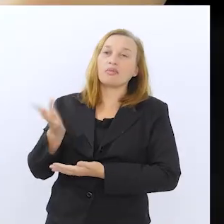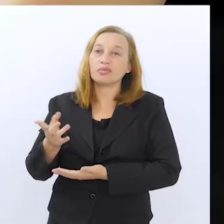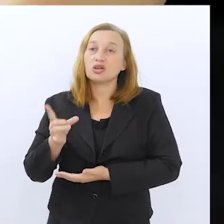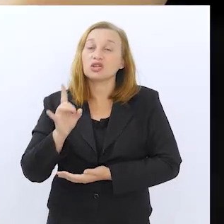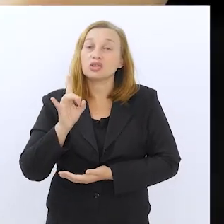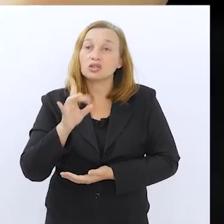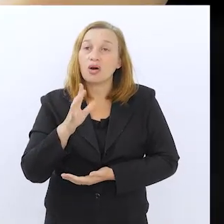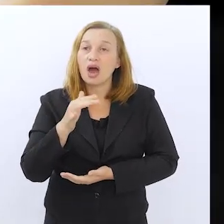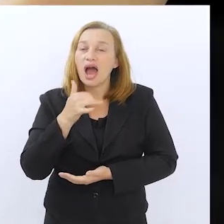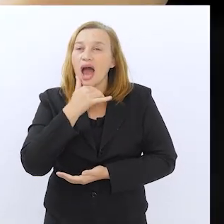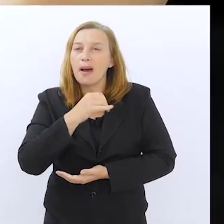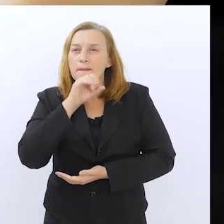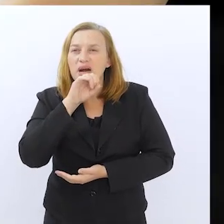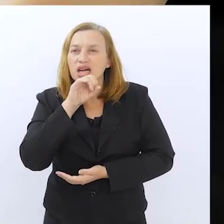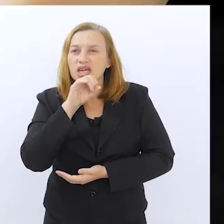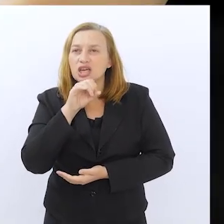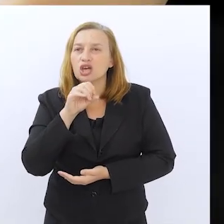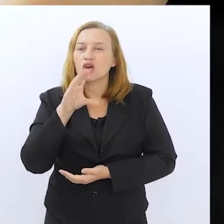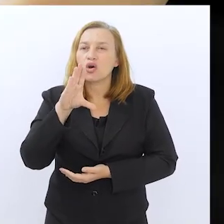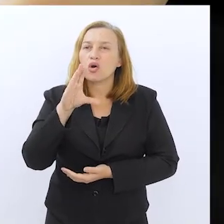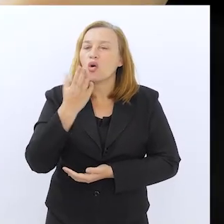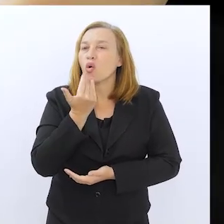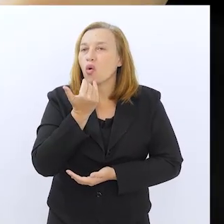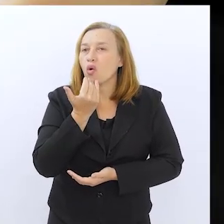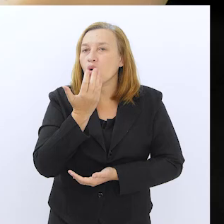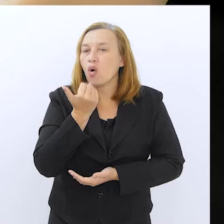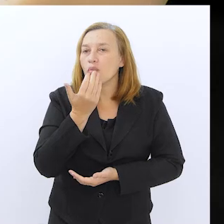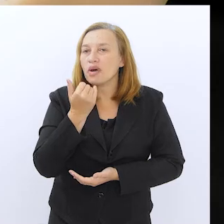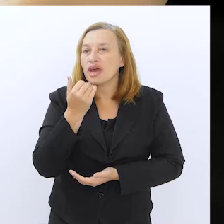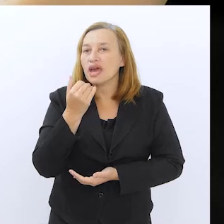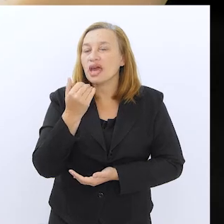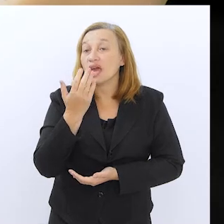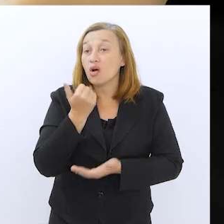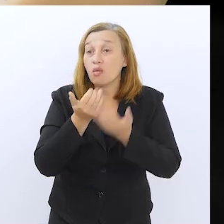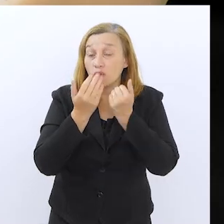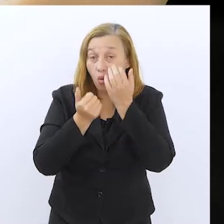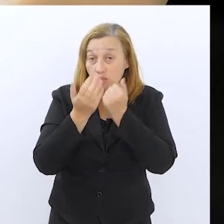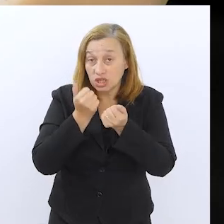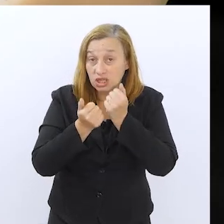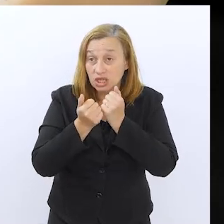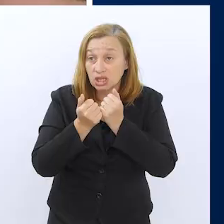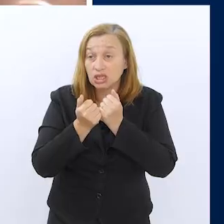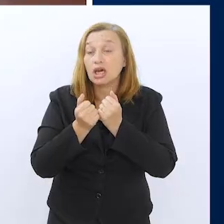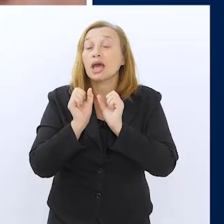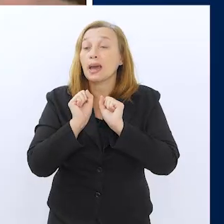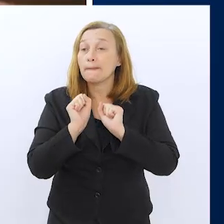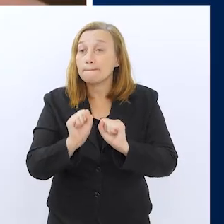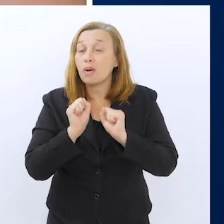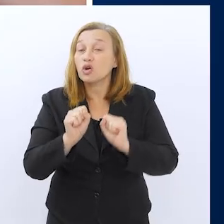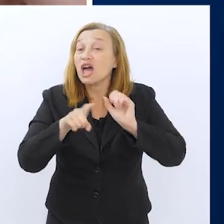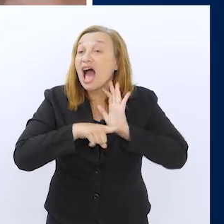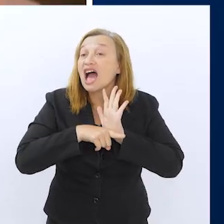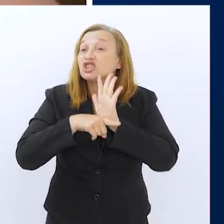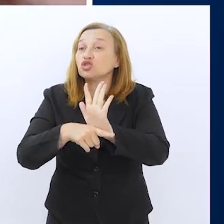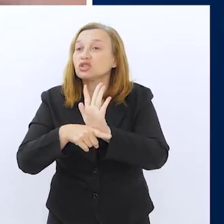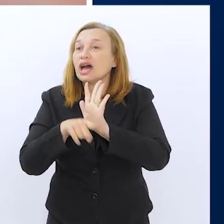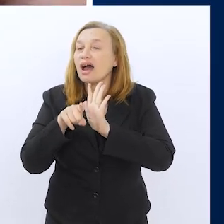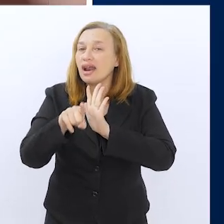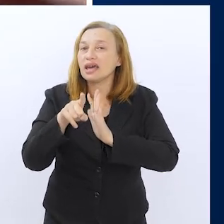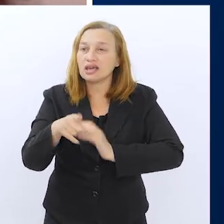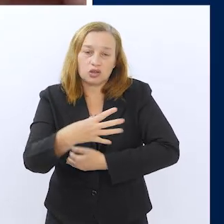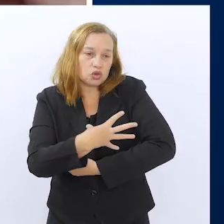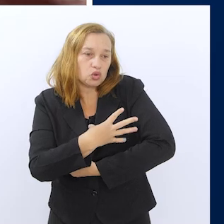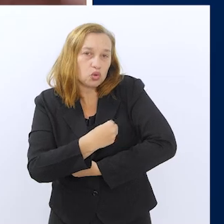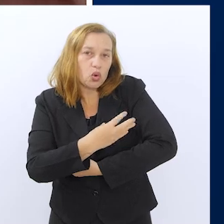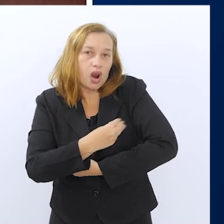cevada, ou seja, seria melhor a mãe comer cevada? Exatamente. É melhor ela comer alimentos que podem, né,